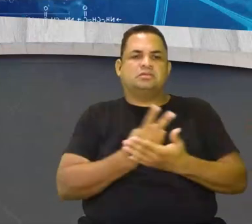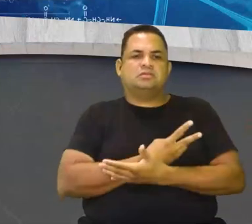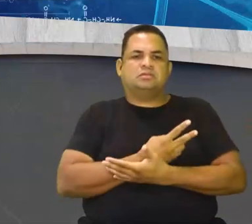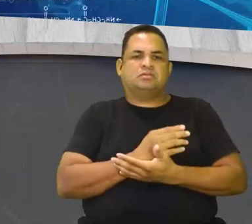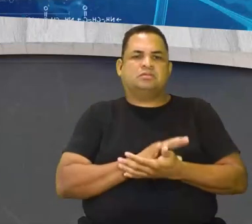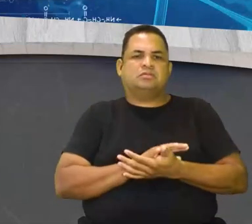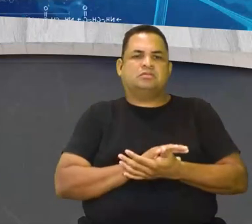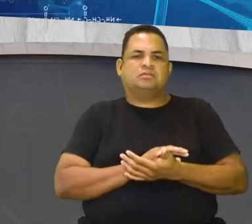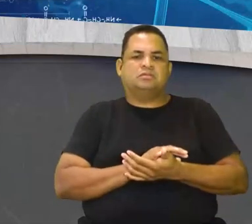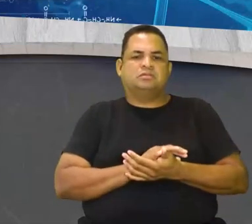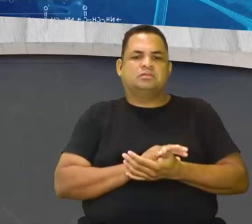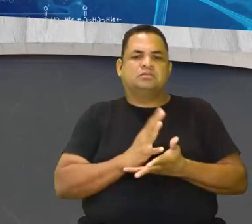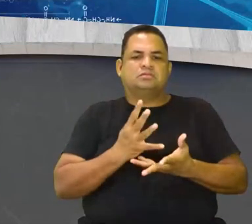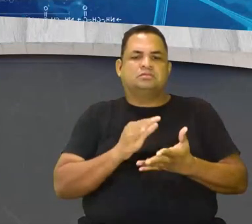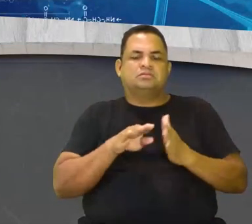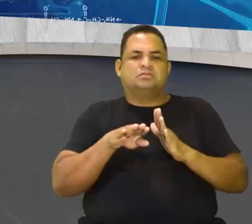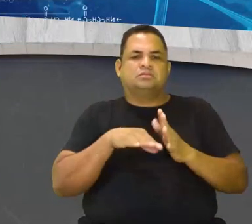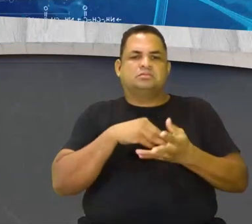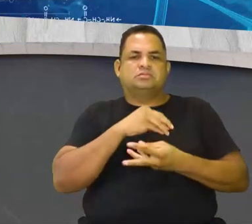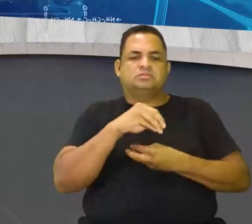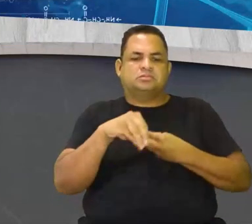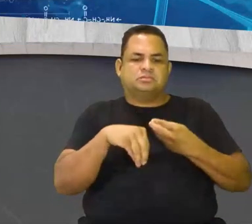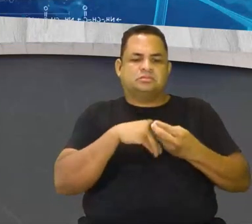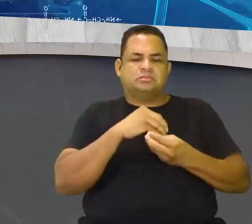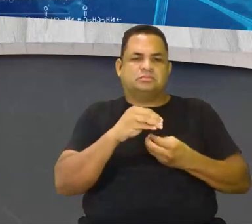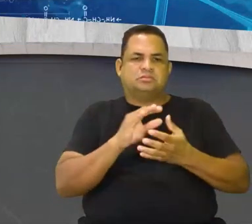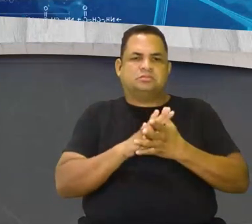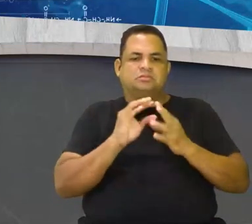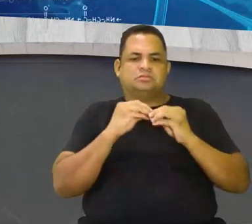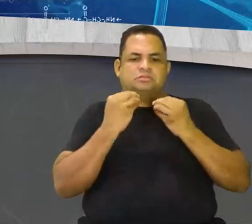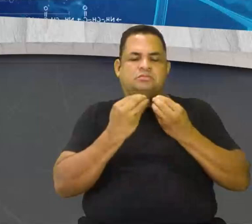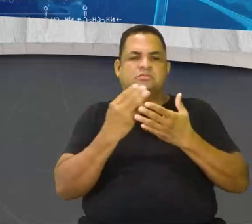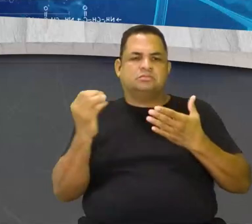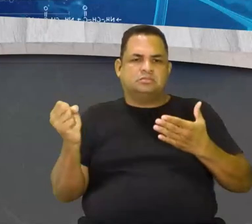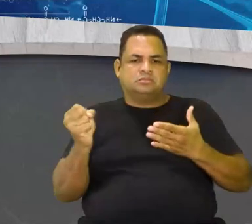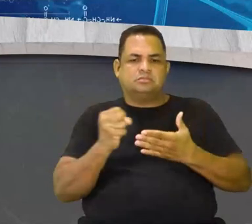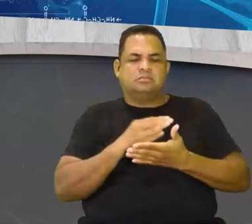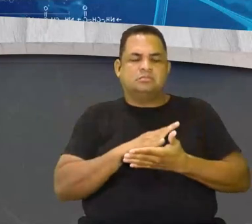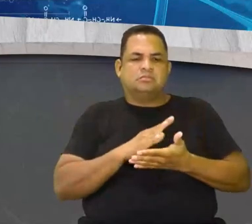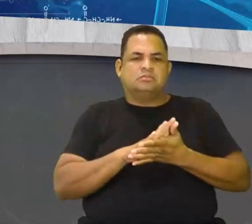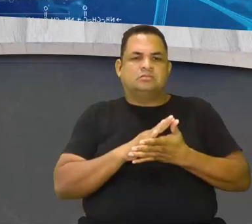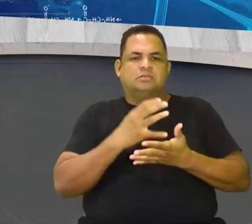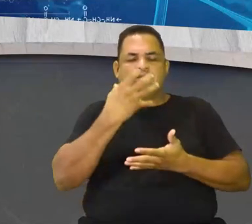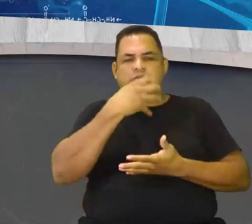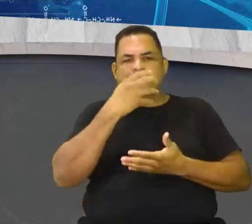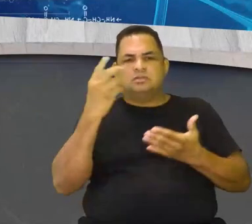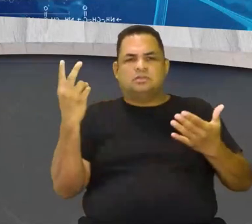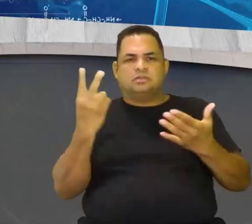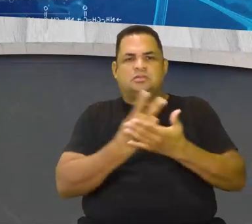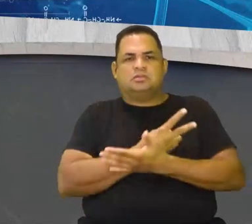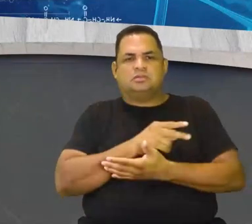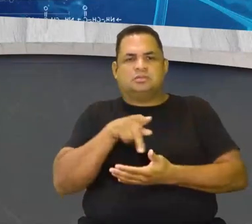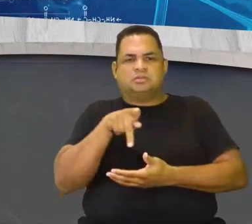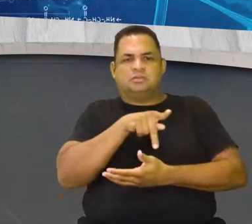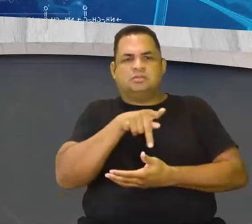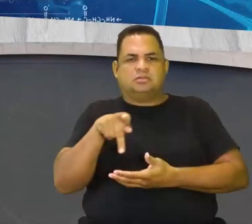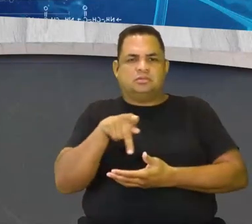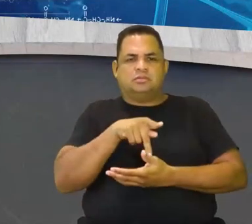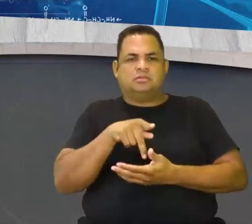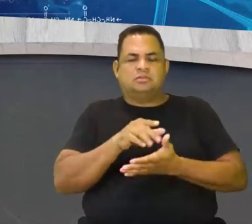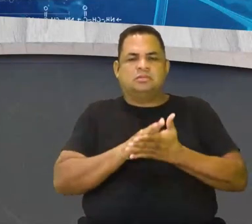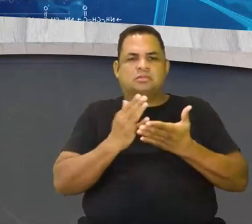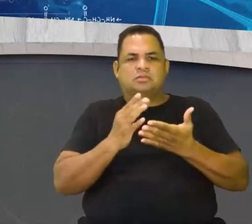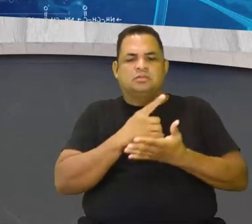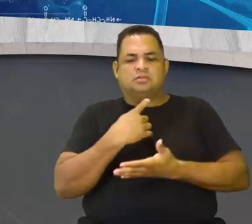na composição da fruta, substâncias novas naquela fruta está acontecendo. E a professora falou exatamente com